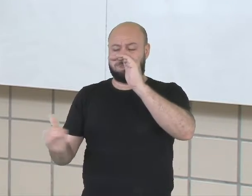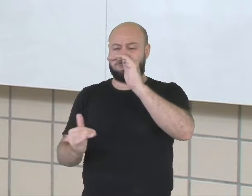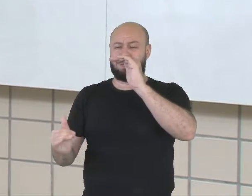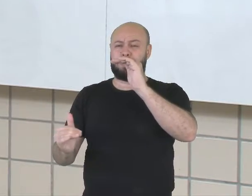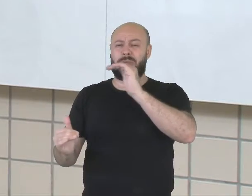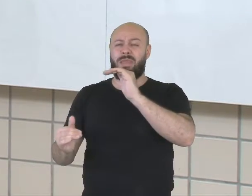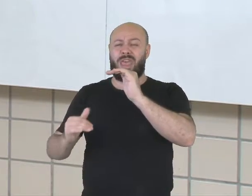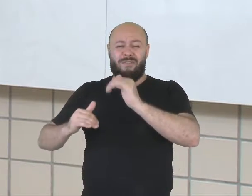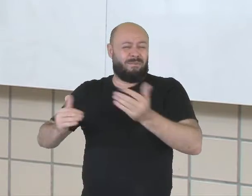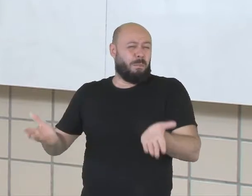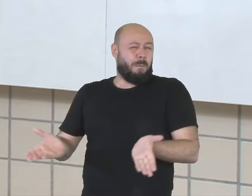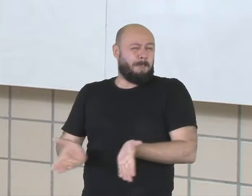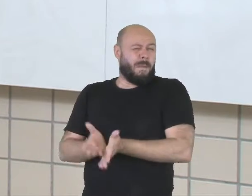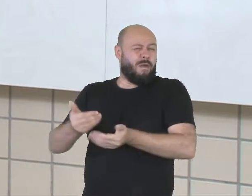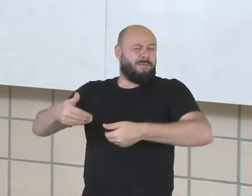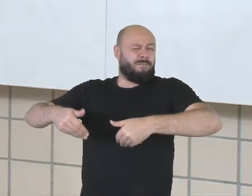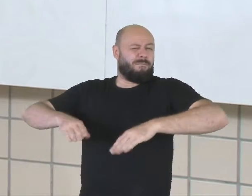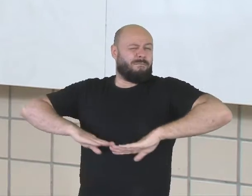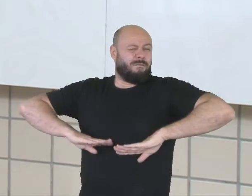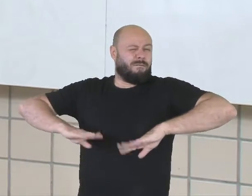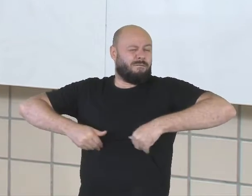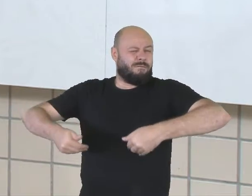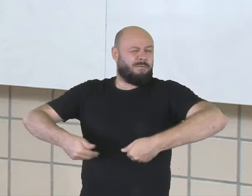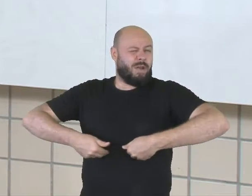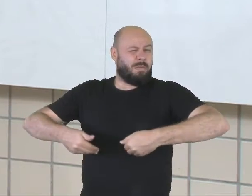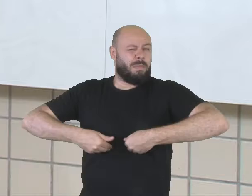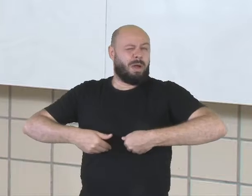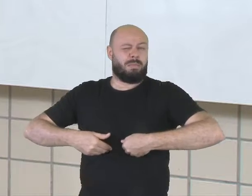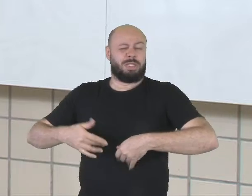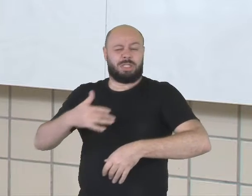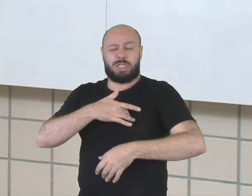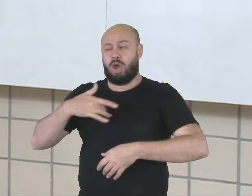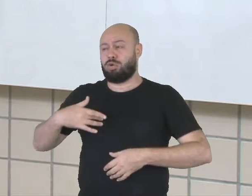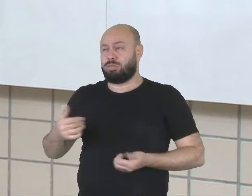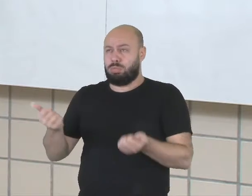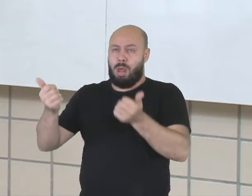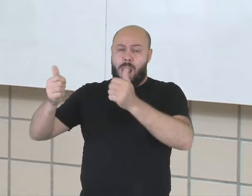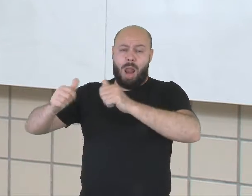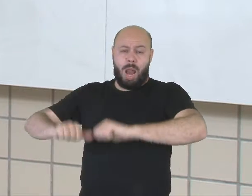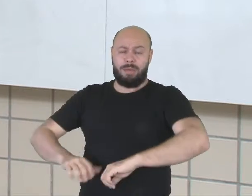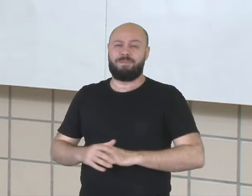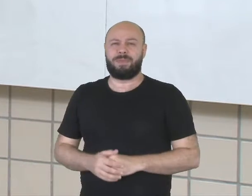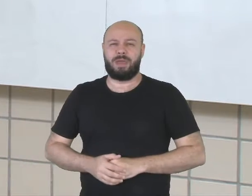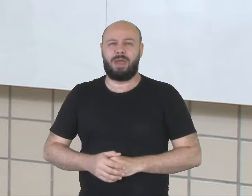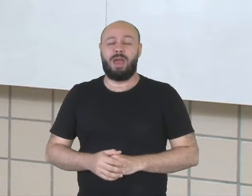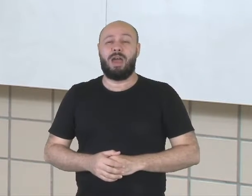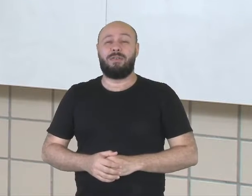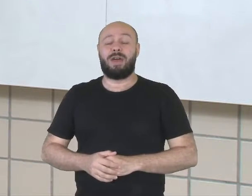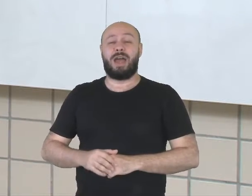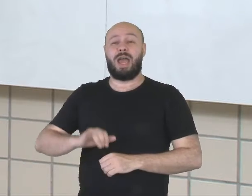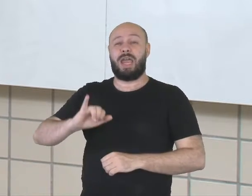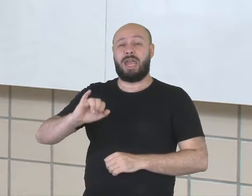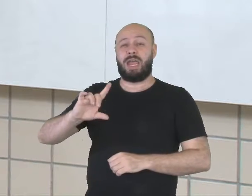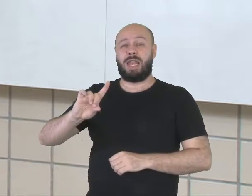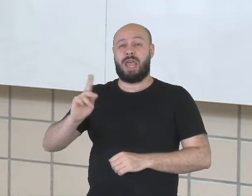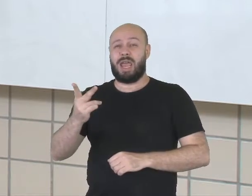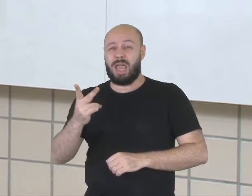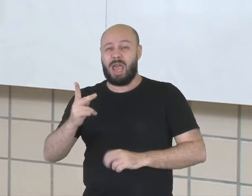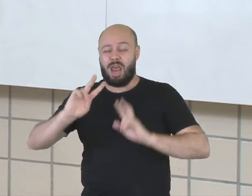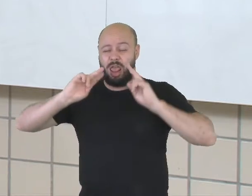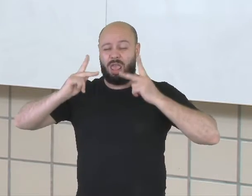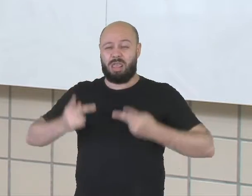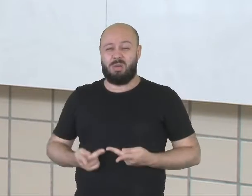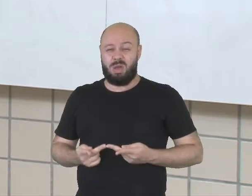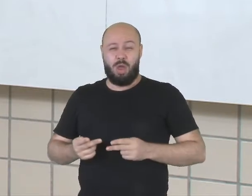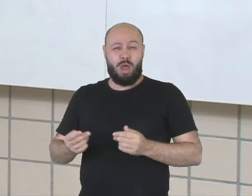passa fome, eu tenho muito problema de saúde, eu tenho os menores índices de desenvolvimento humano, eu tenho